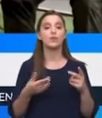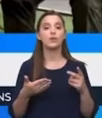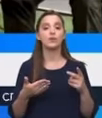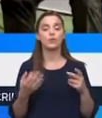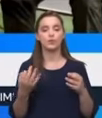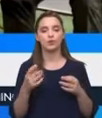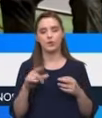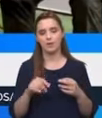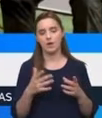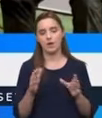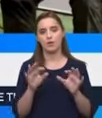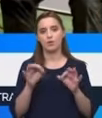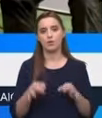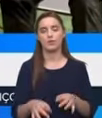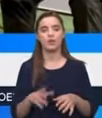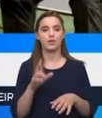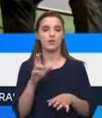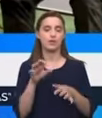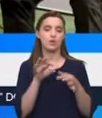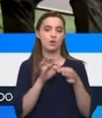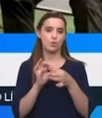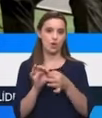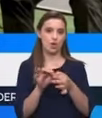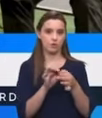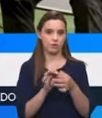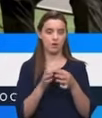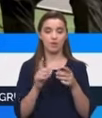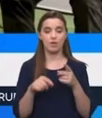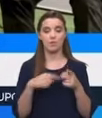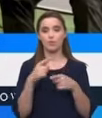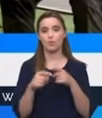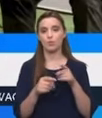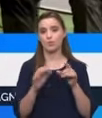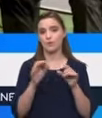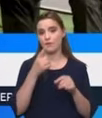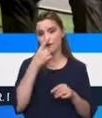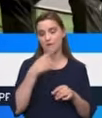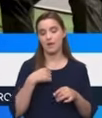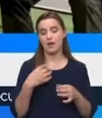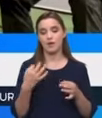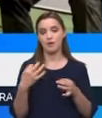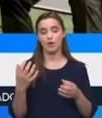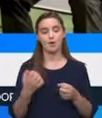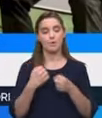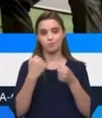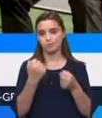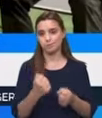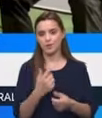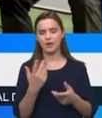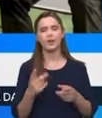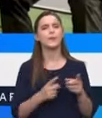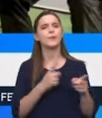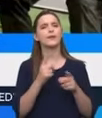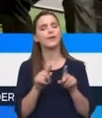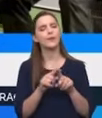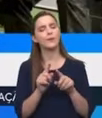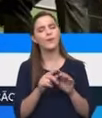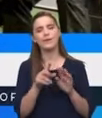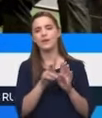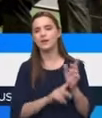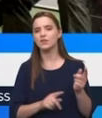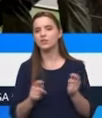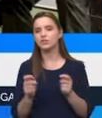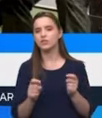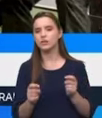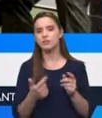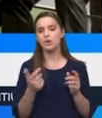União Soviética, que fracassou. Aqui nós não temos essa percepção. O que temos a percepção é de um regime muito ancorado a um homem e muito